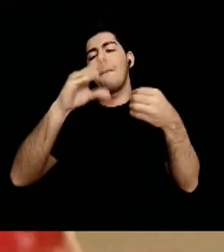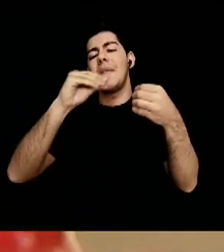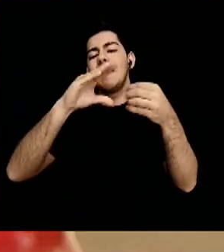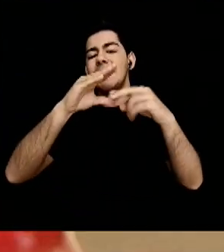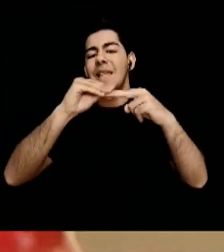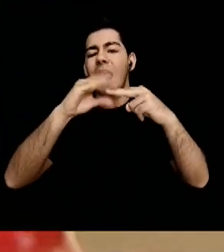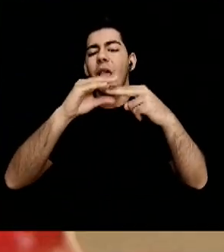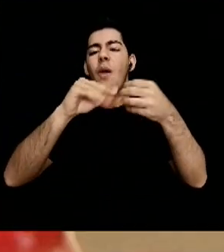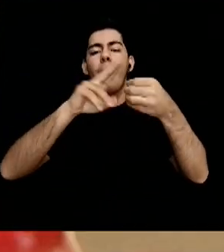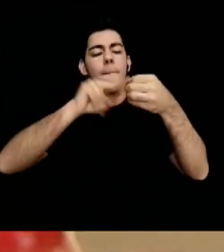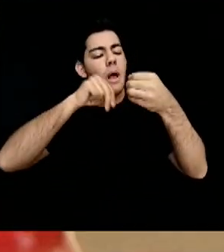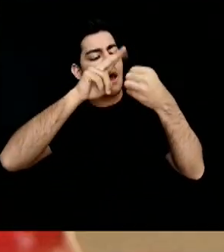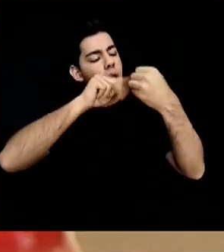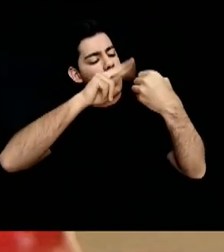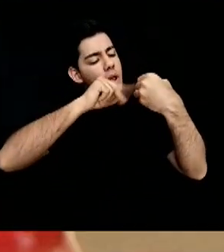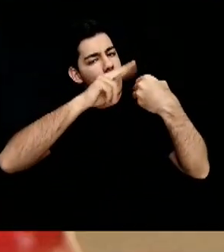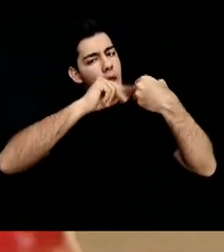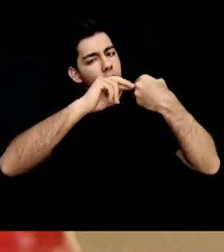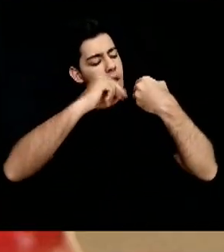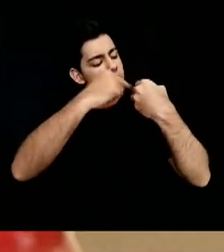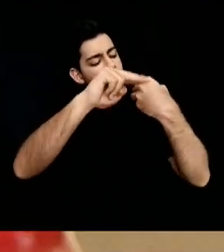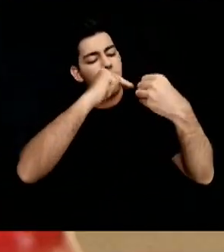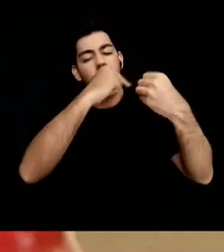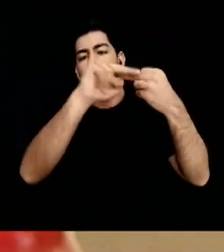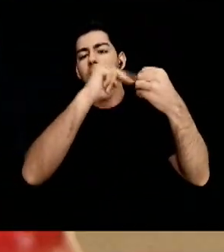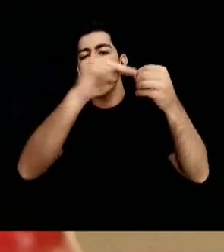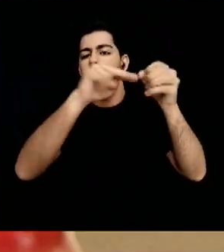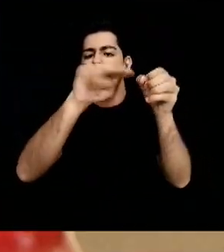esses espaços.